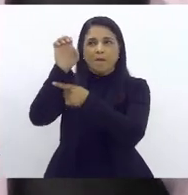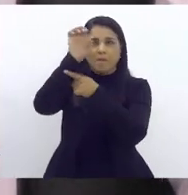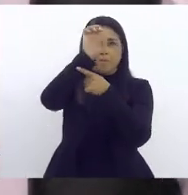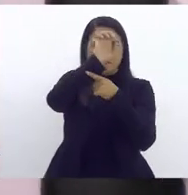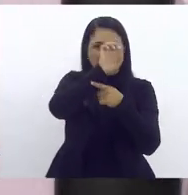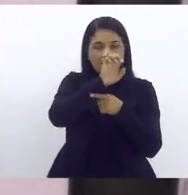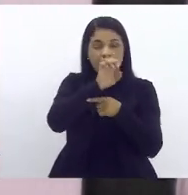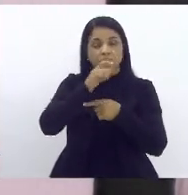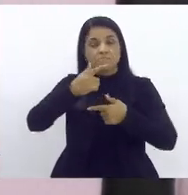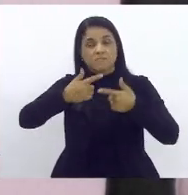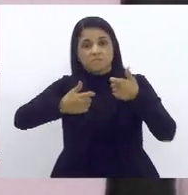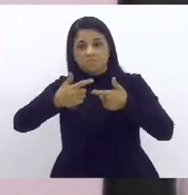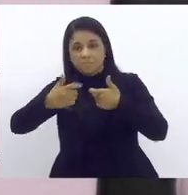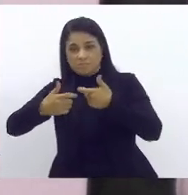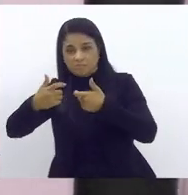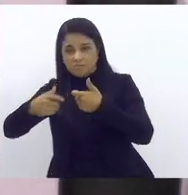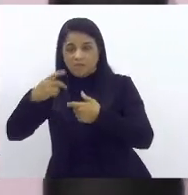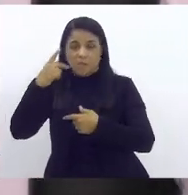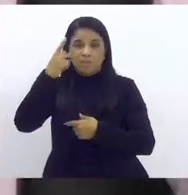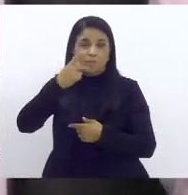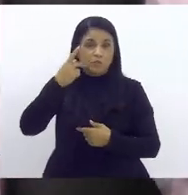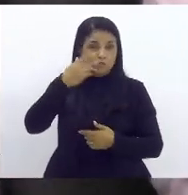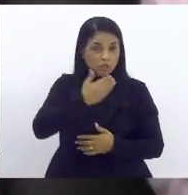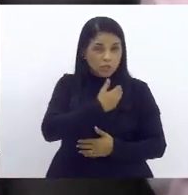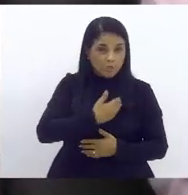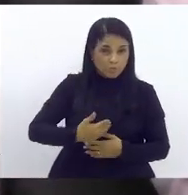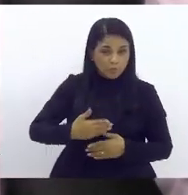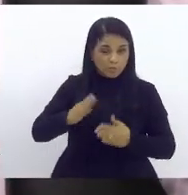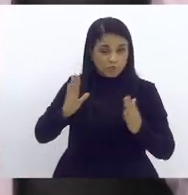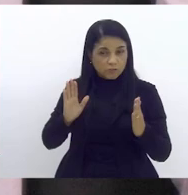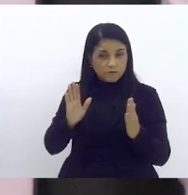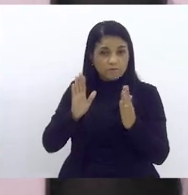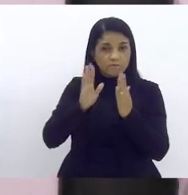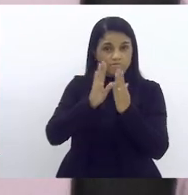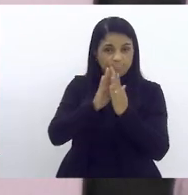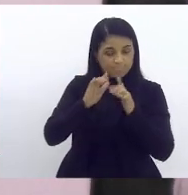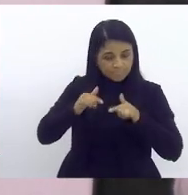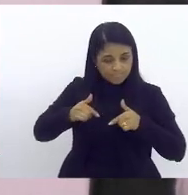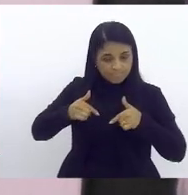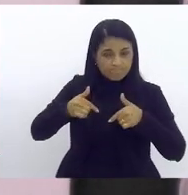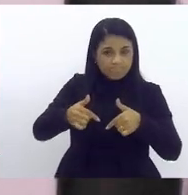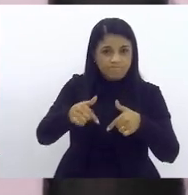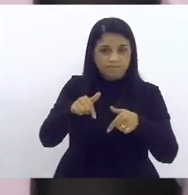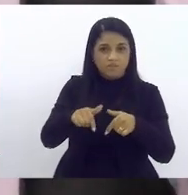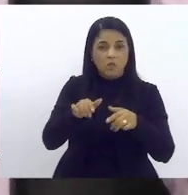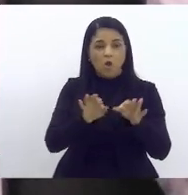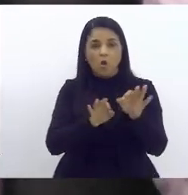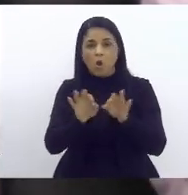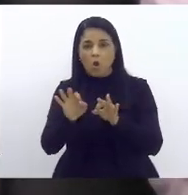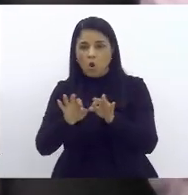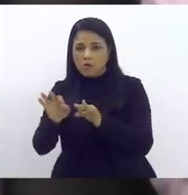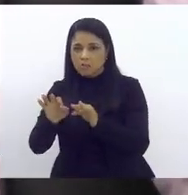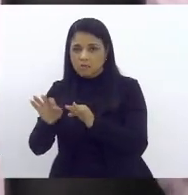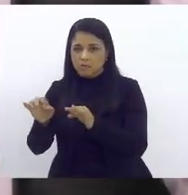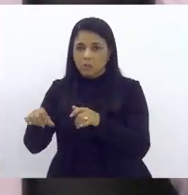guerra, essas políticas públicas de enfrentamento às